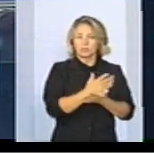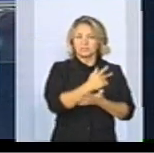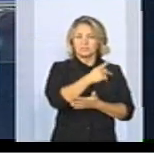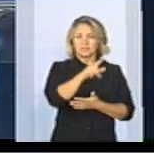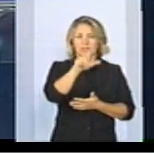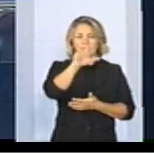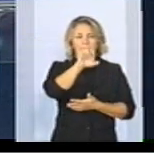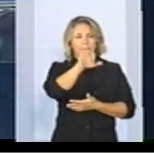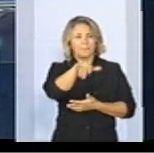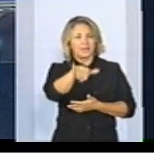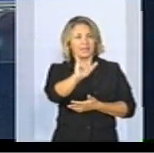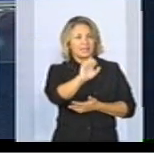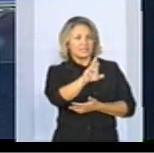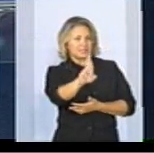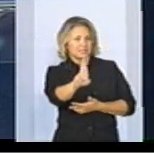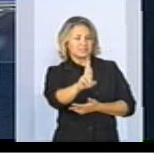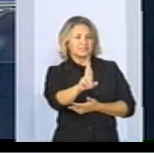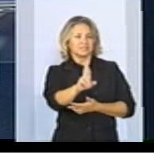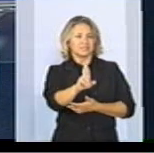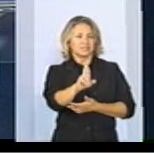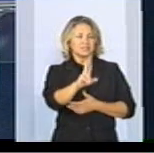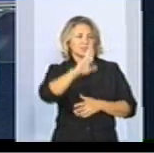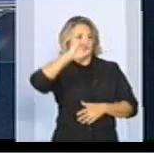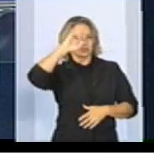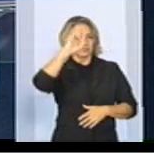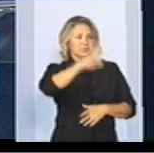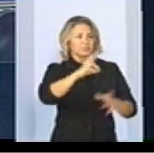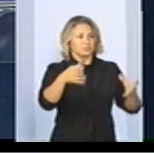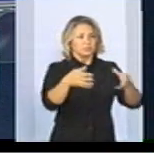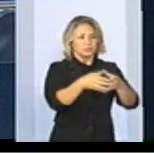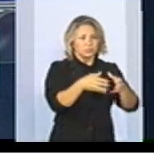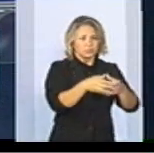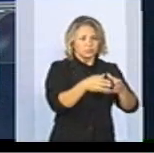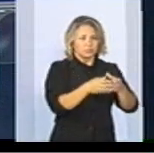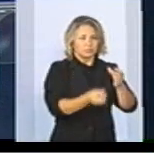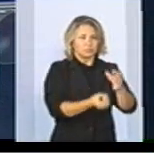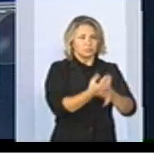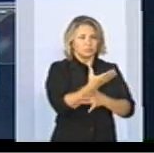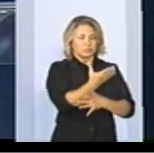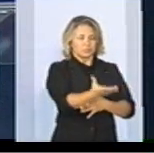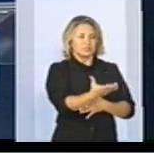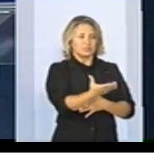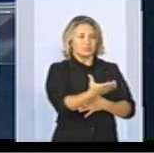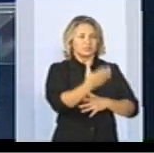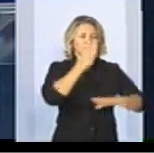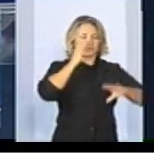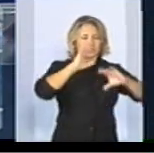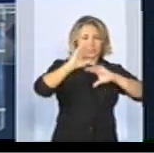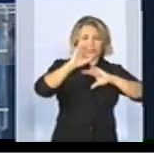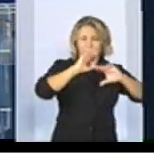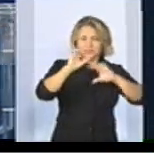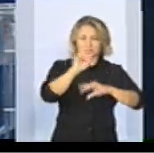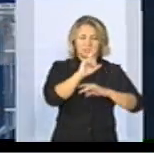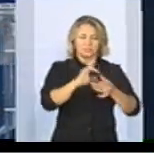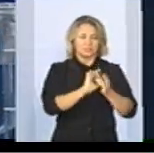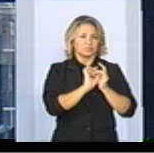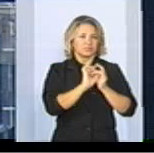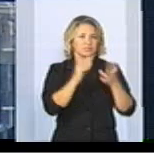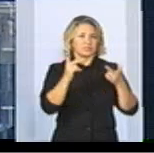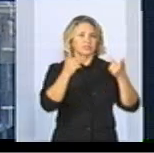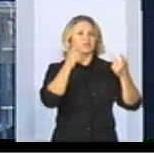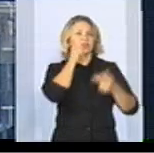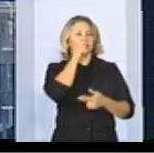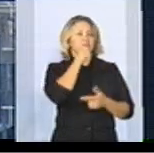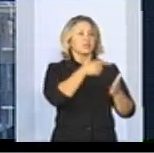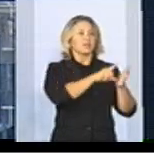dominando todo o setor de produção, né? da comunicação e não permitindo, como a própria Renata já